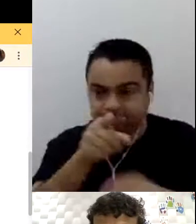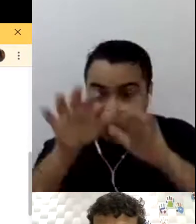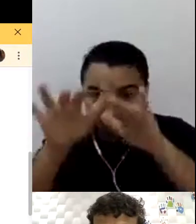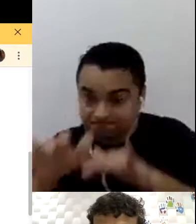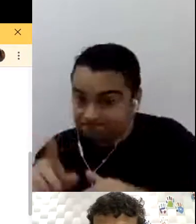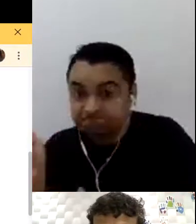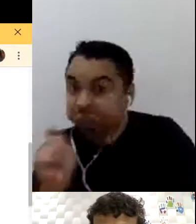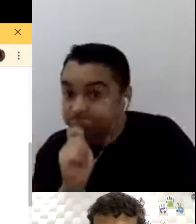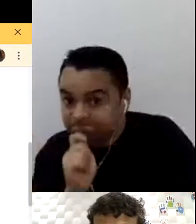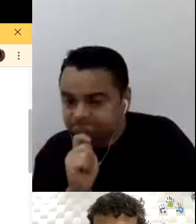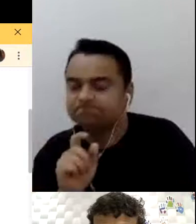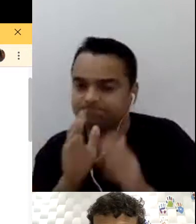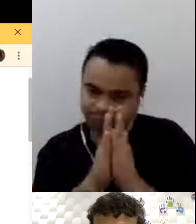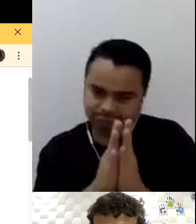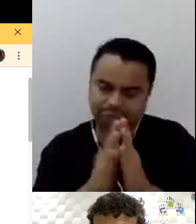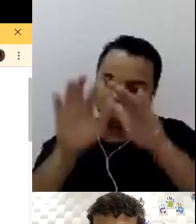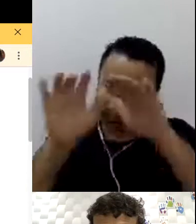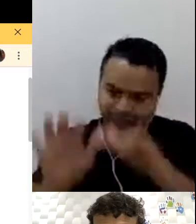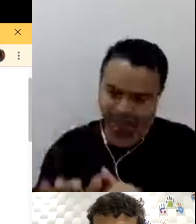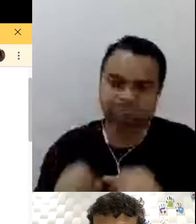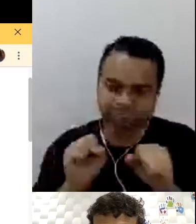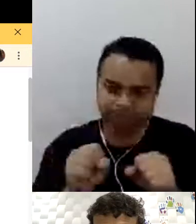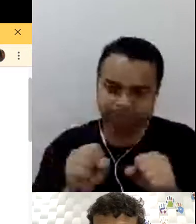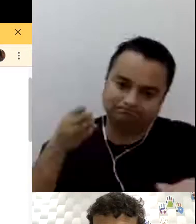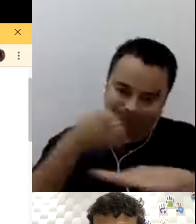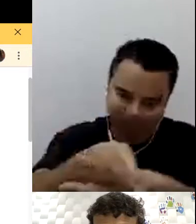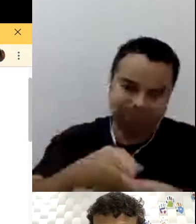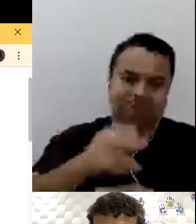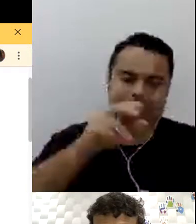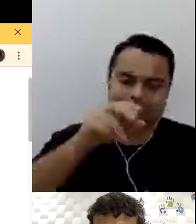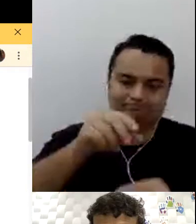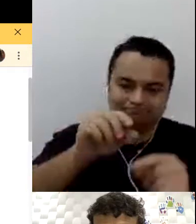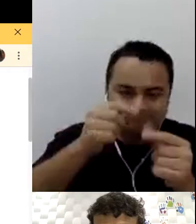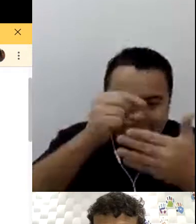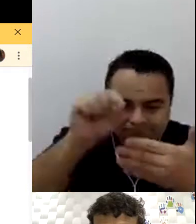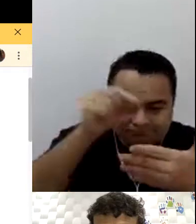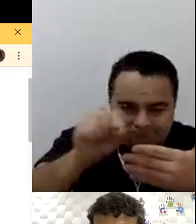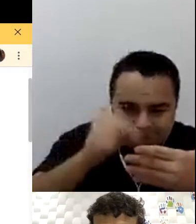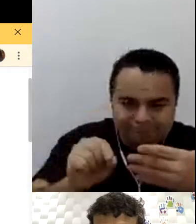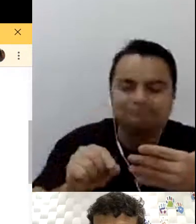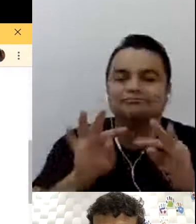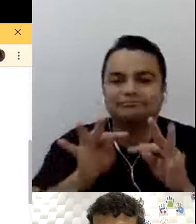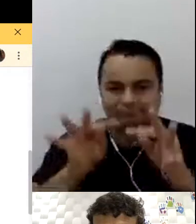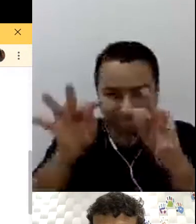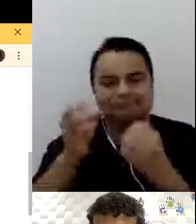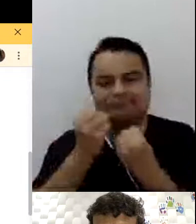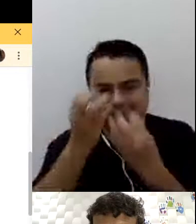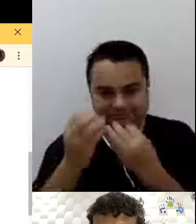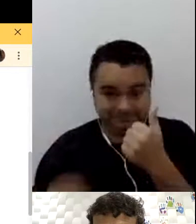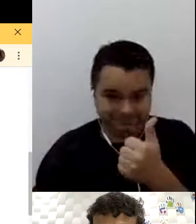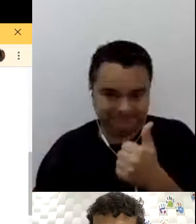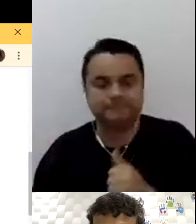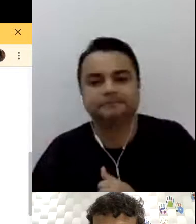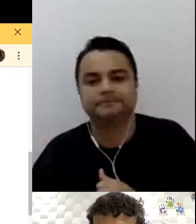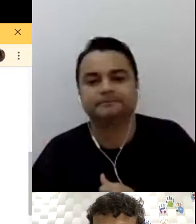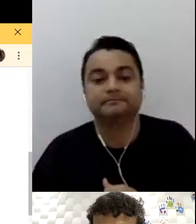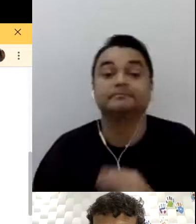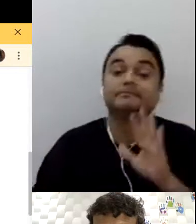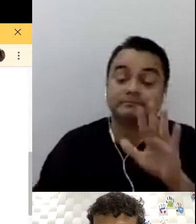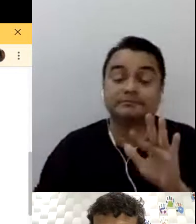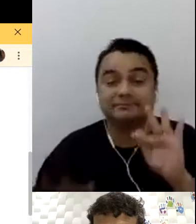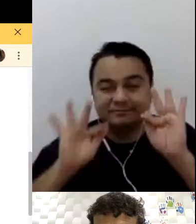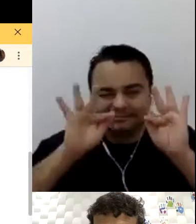trilha, então, por favor, peço para vocês virem aqui e validarem, né, sobre a tecnologia da informação. E aí, no fim do mês,